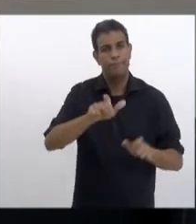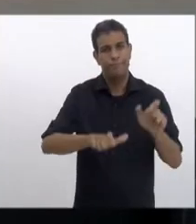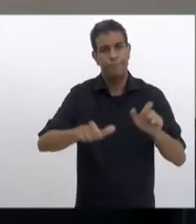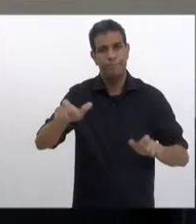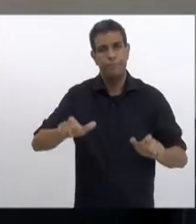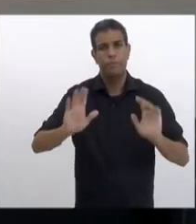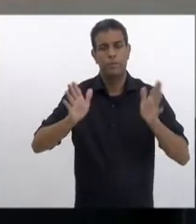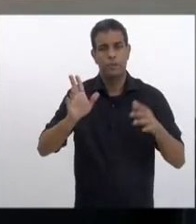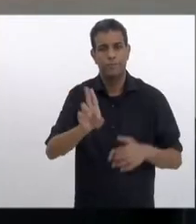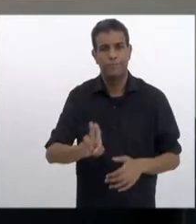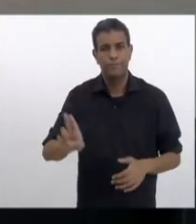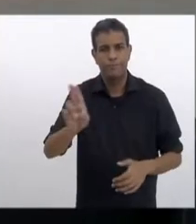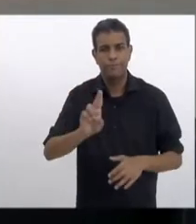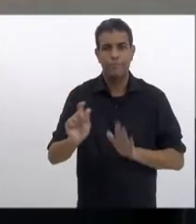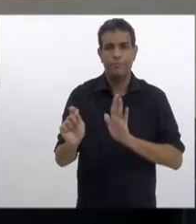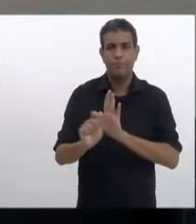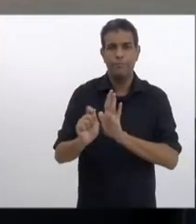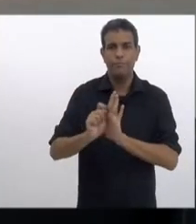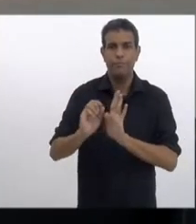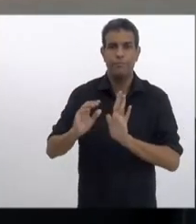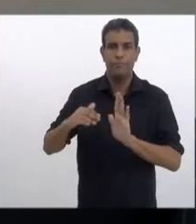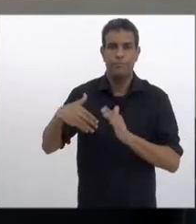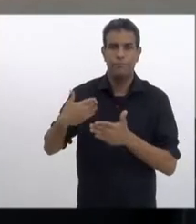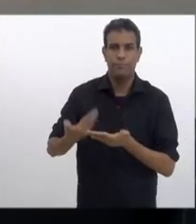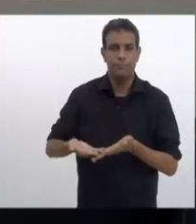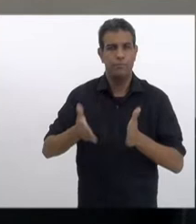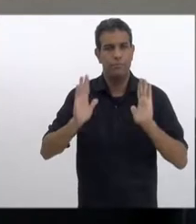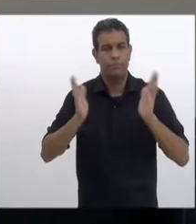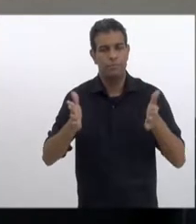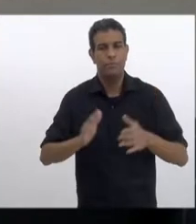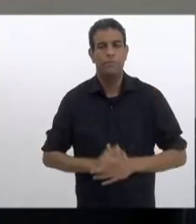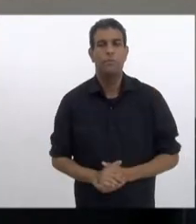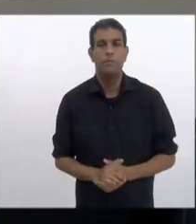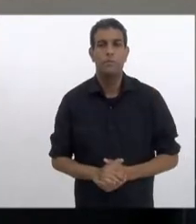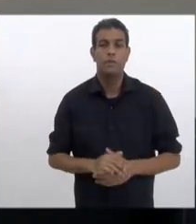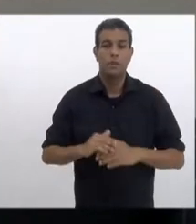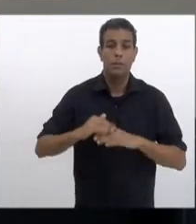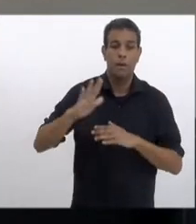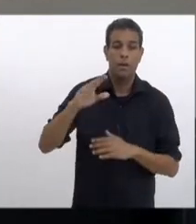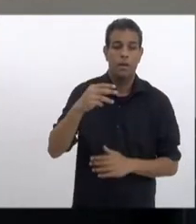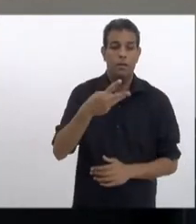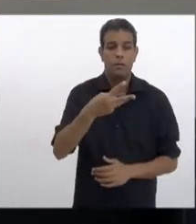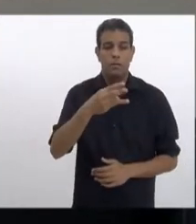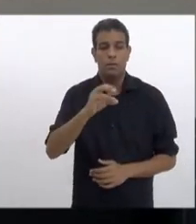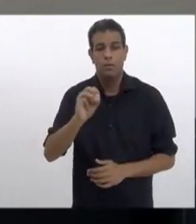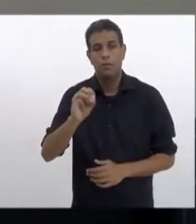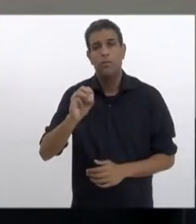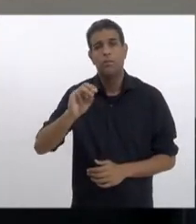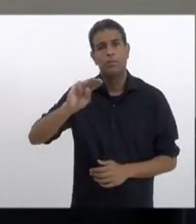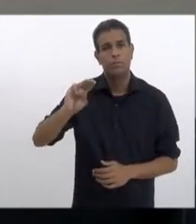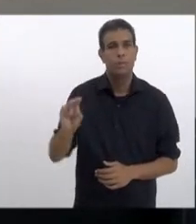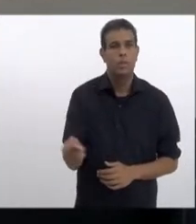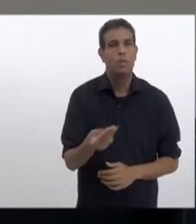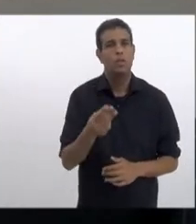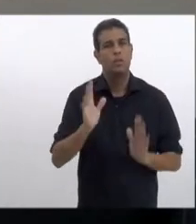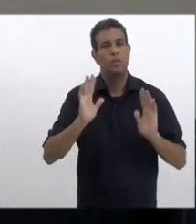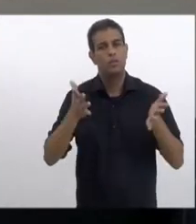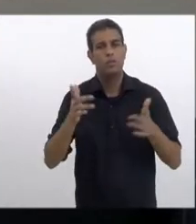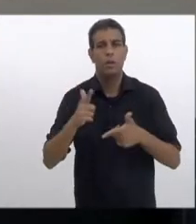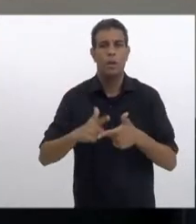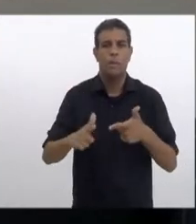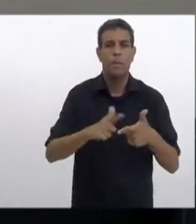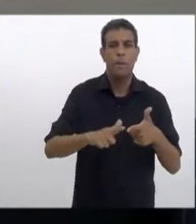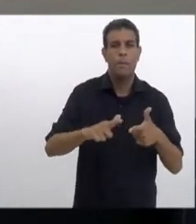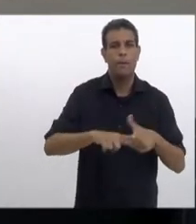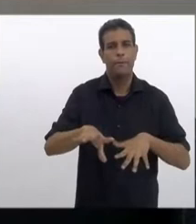usaram drogas no mundo no último ano, enquanto mais de 36 milhões sofreram transtorno